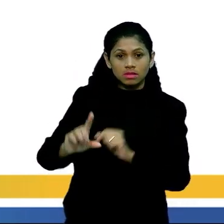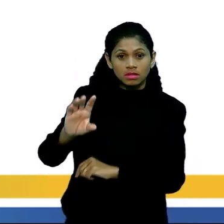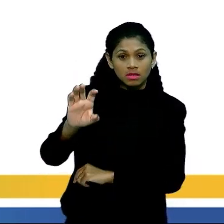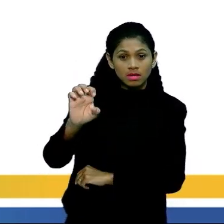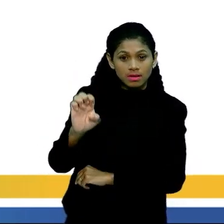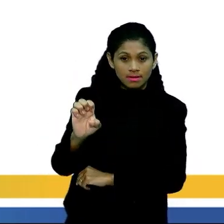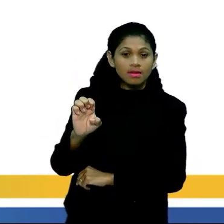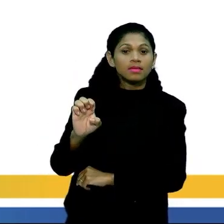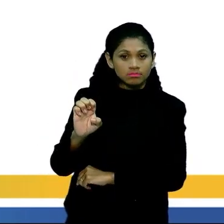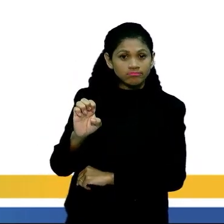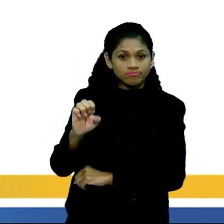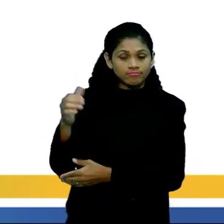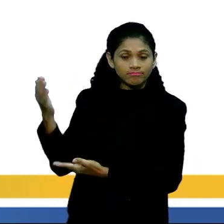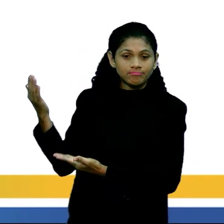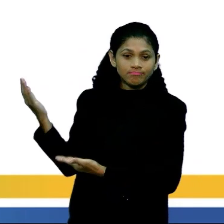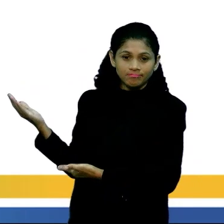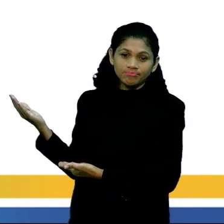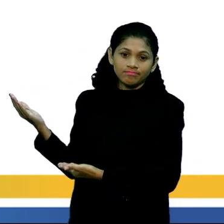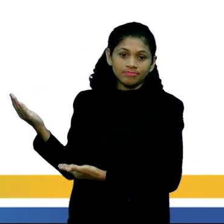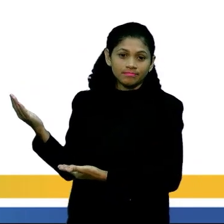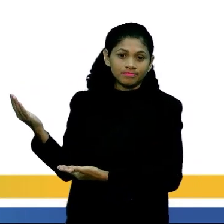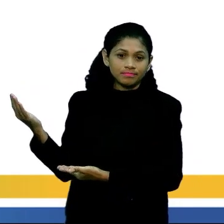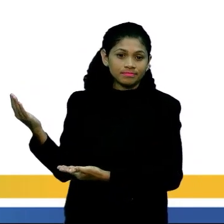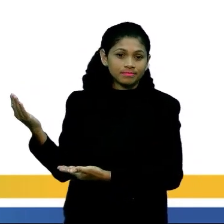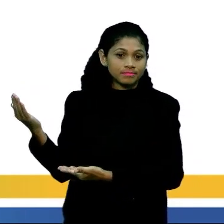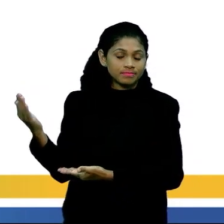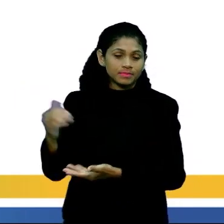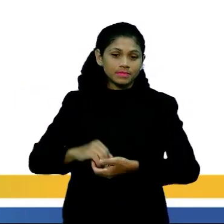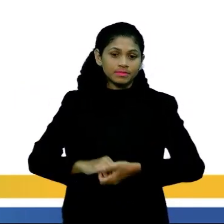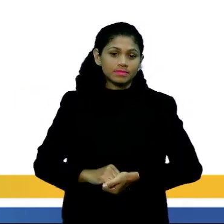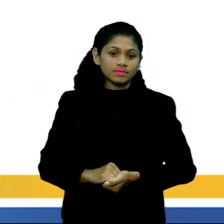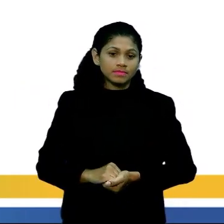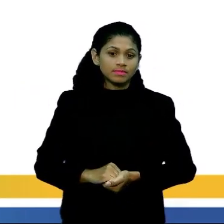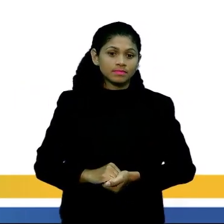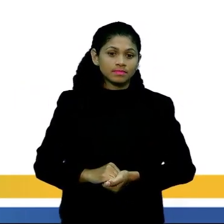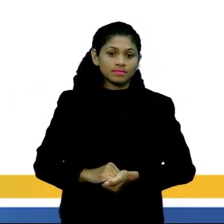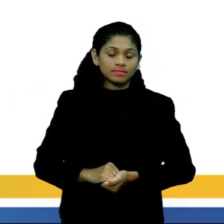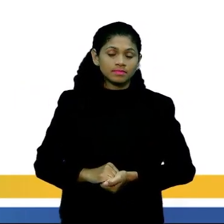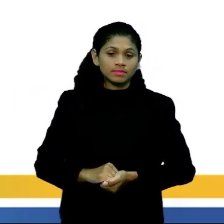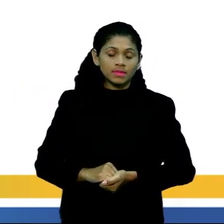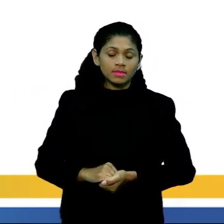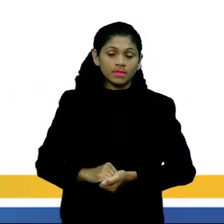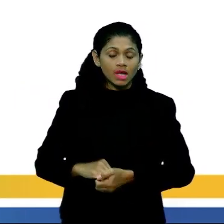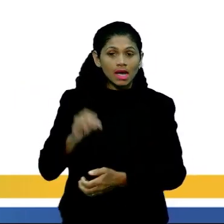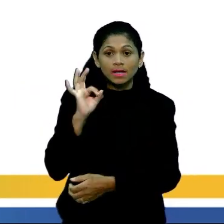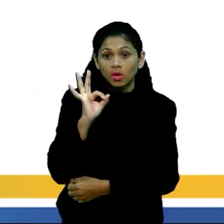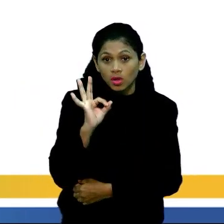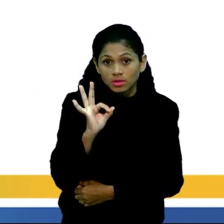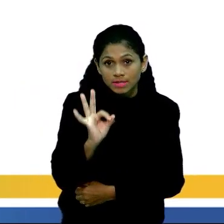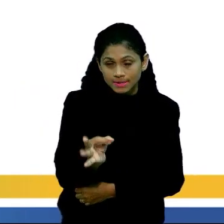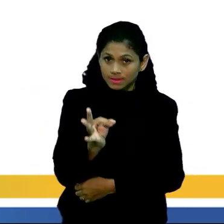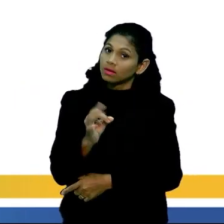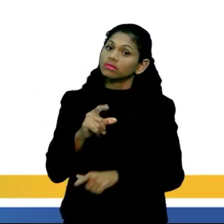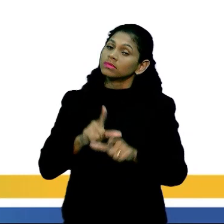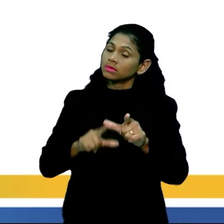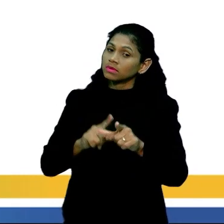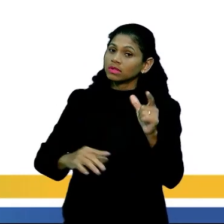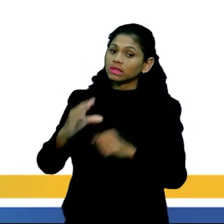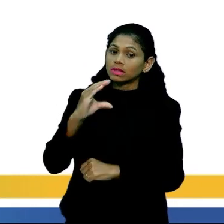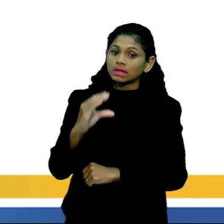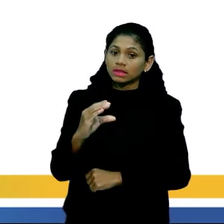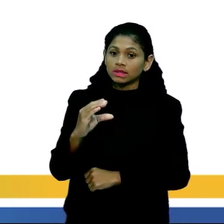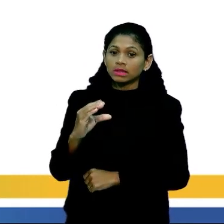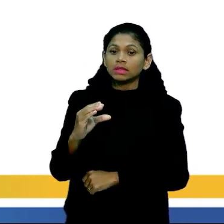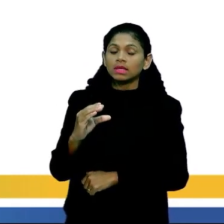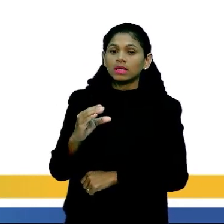nosso gabarito, ó, letra C, separação magnética por utilizar um eletroímã, extração por esmagar a